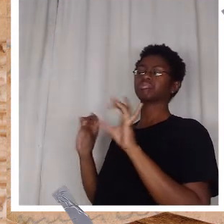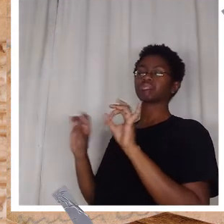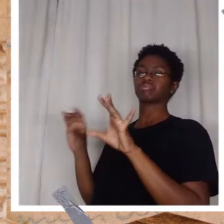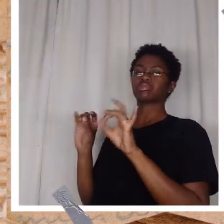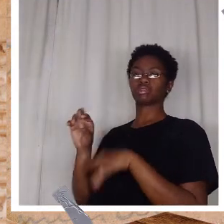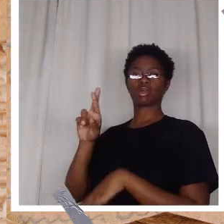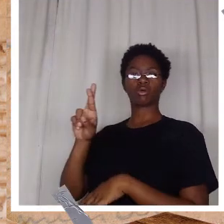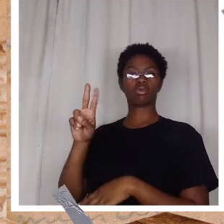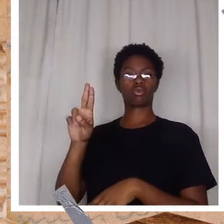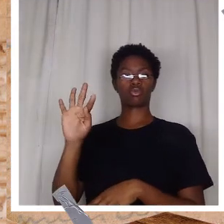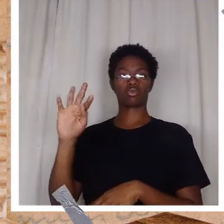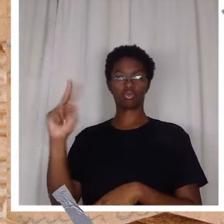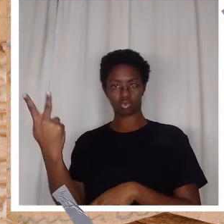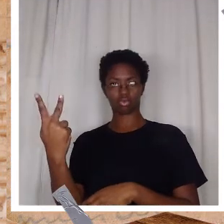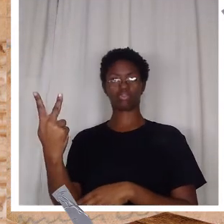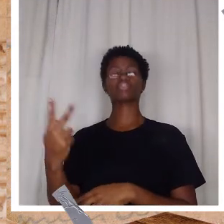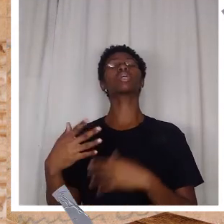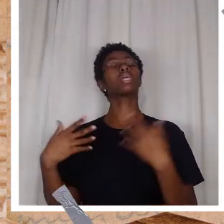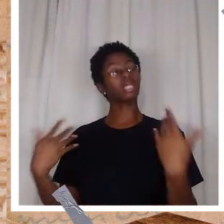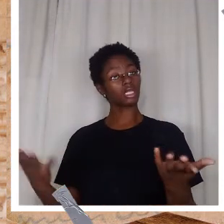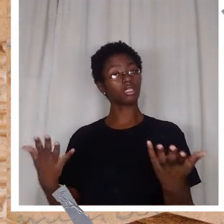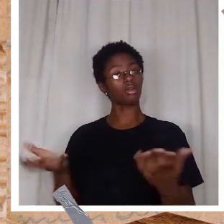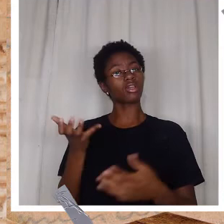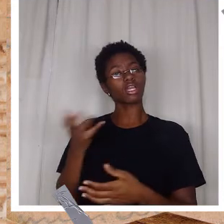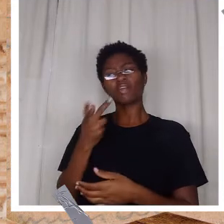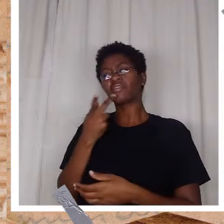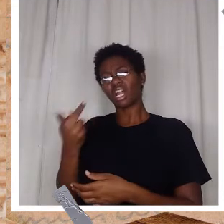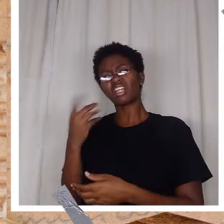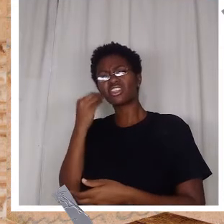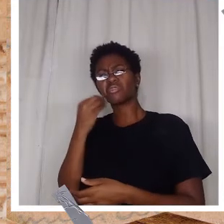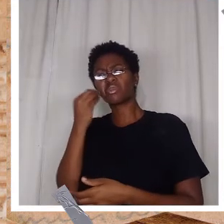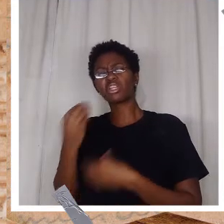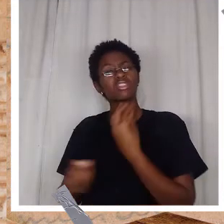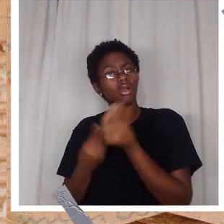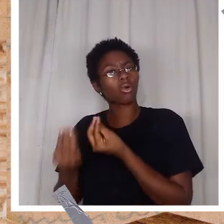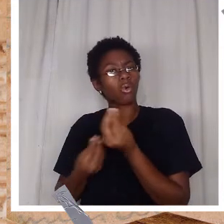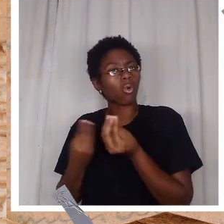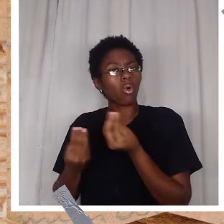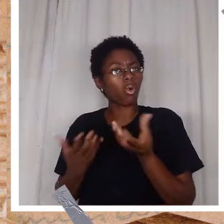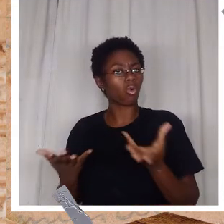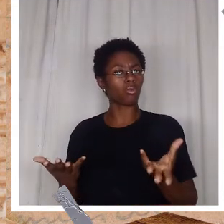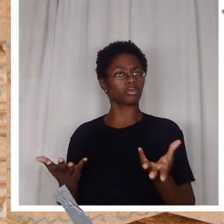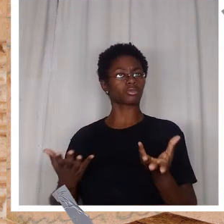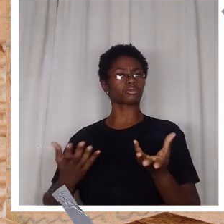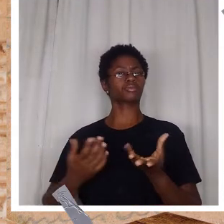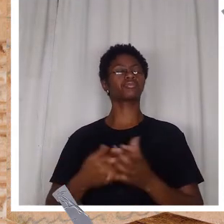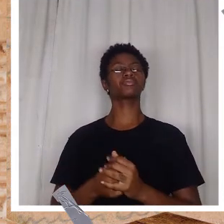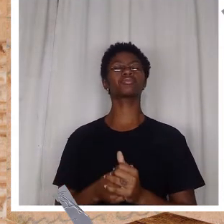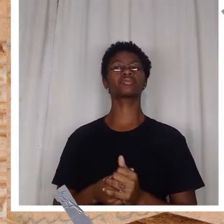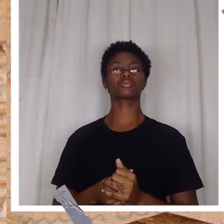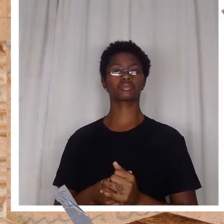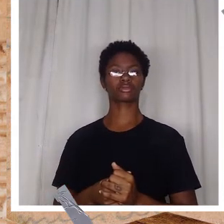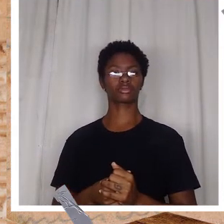Souza. E eu queria que você falasse um pouco mais dessa experiência, como isso te tocou.